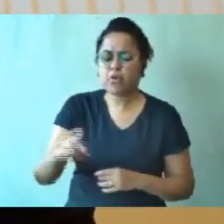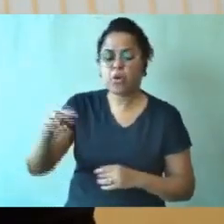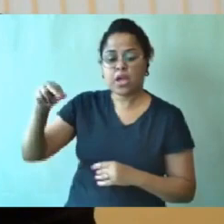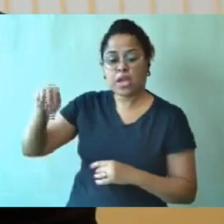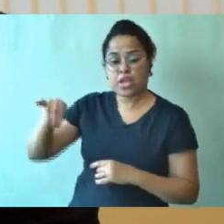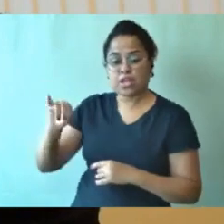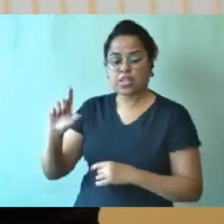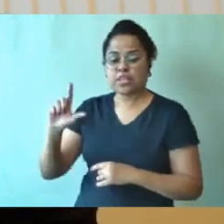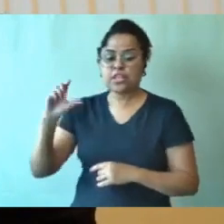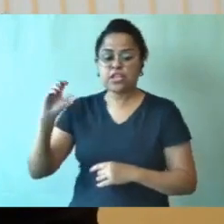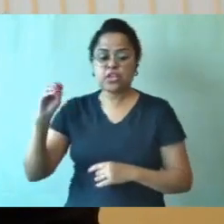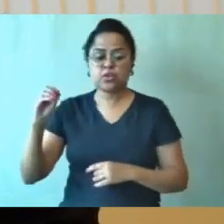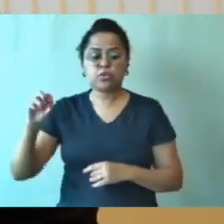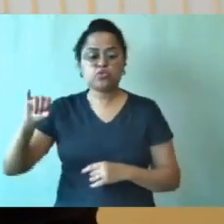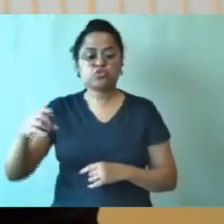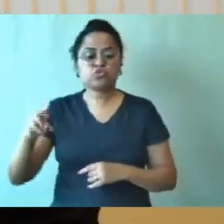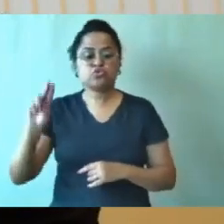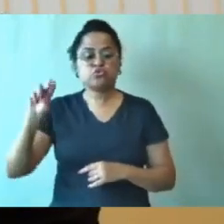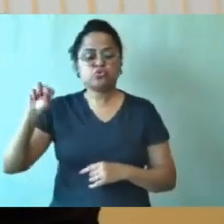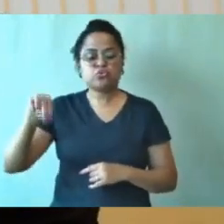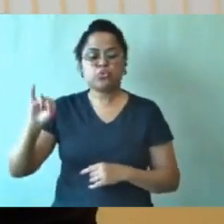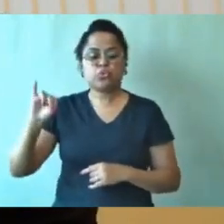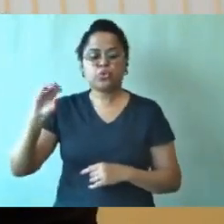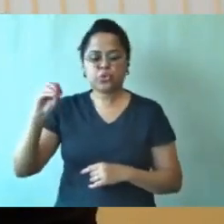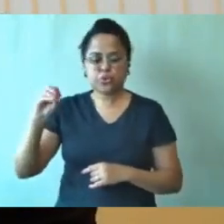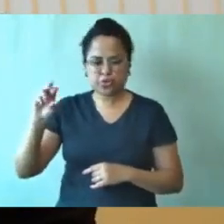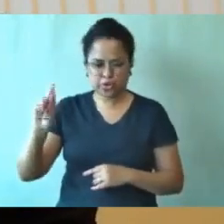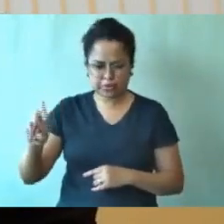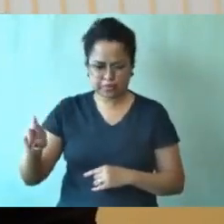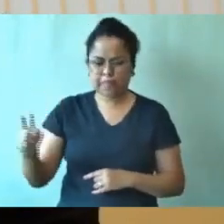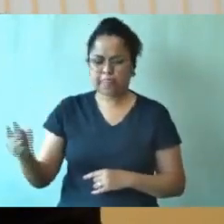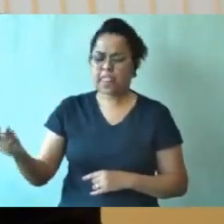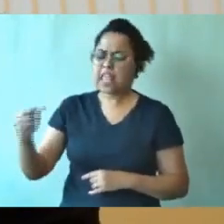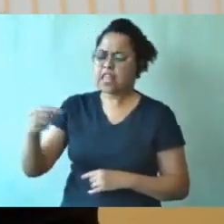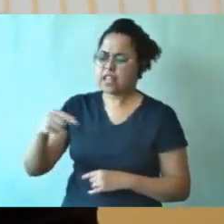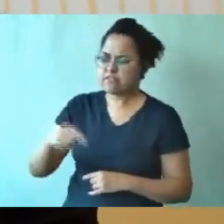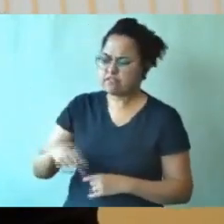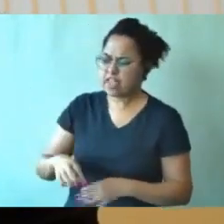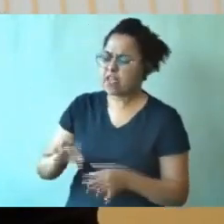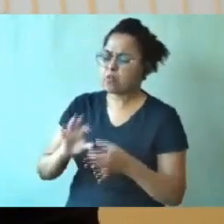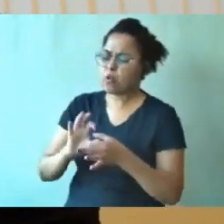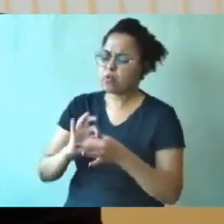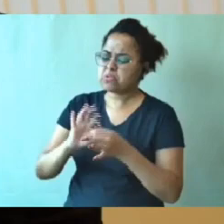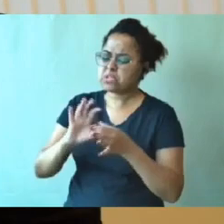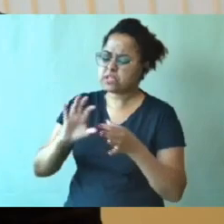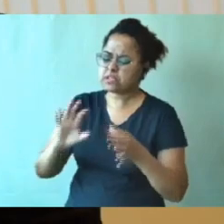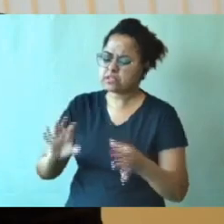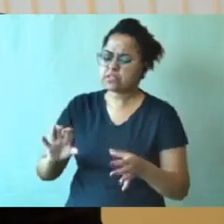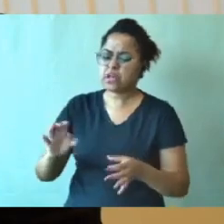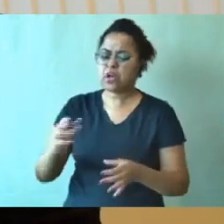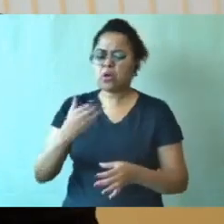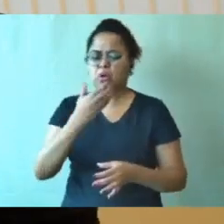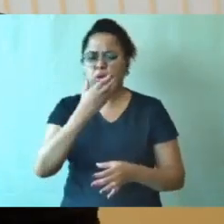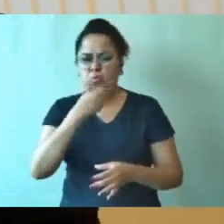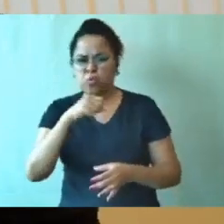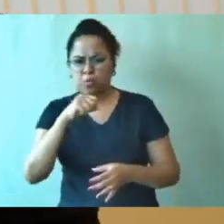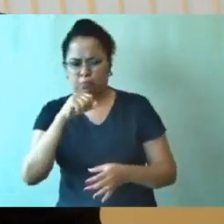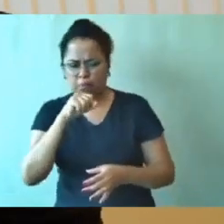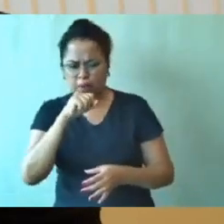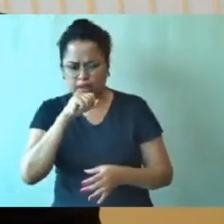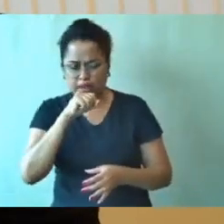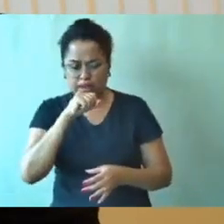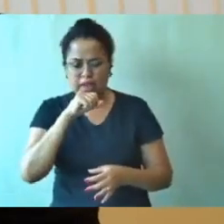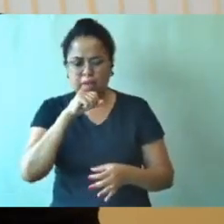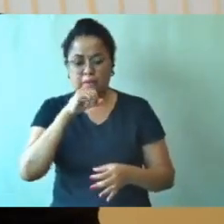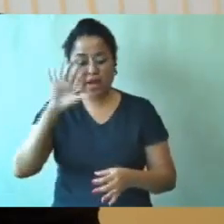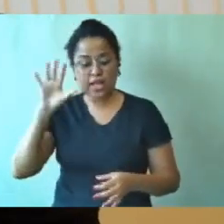pai eu conversei. E ele veio com autorização do Nilo Simão para resolver o